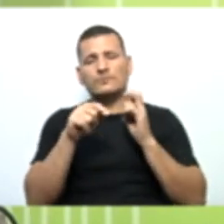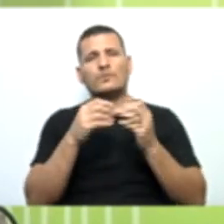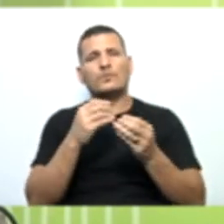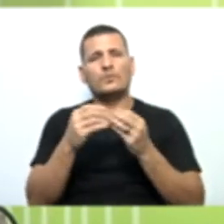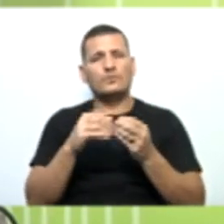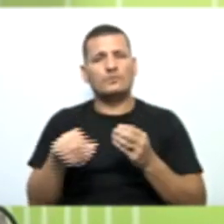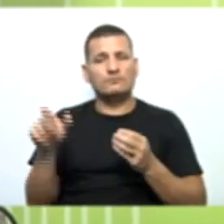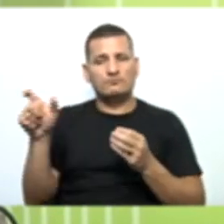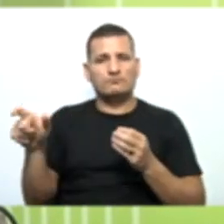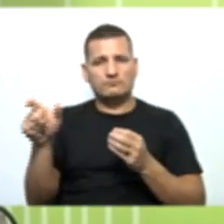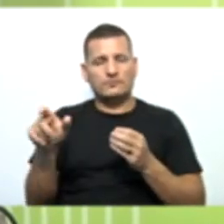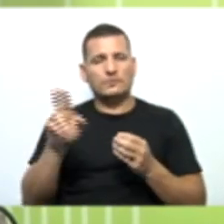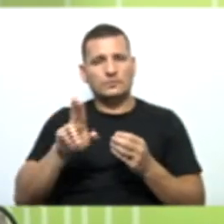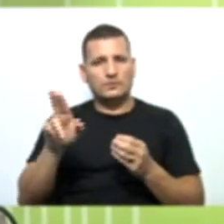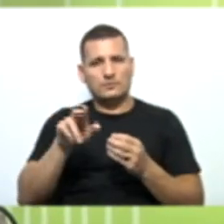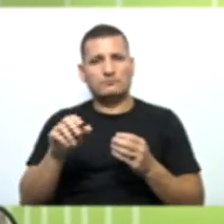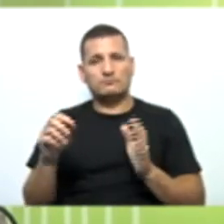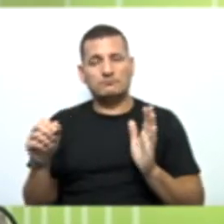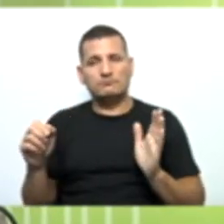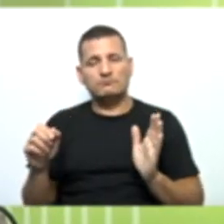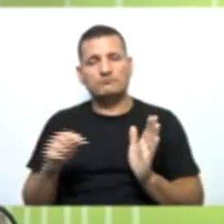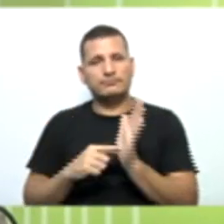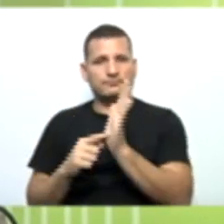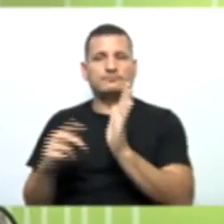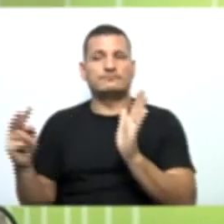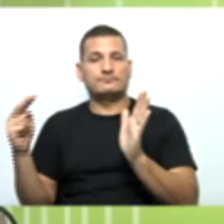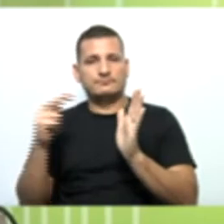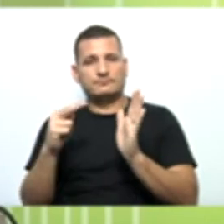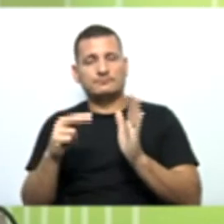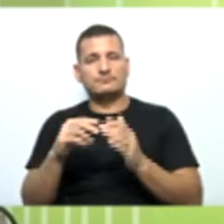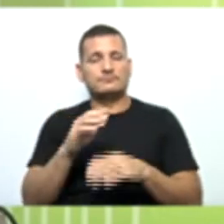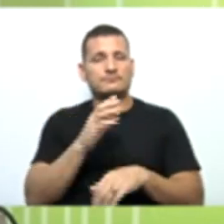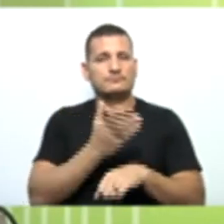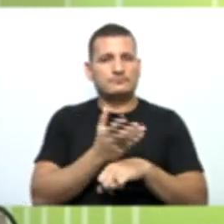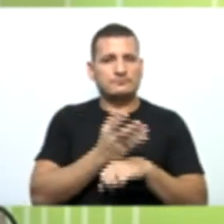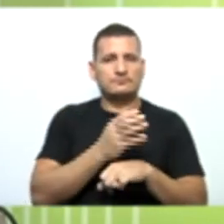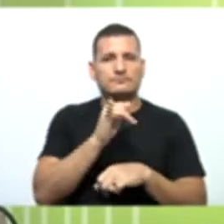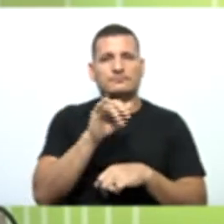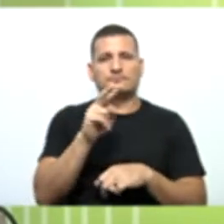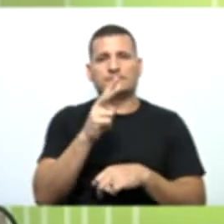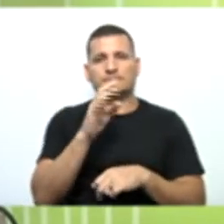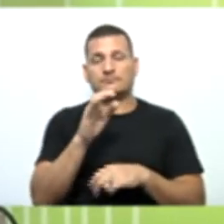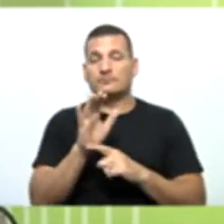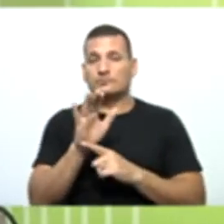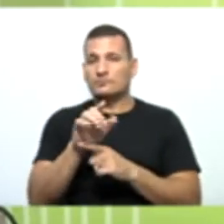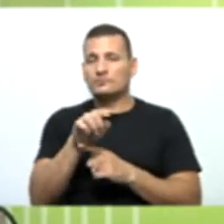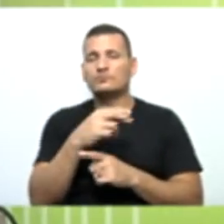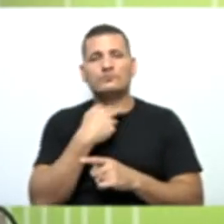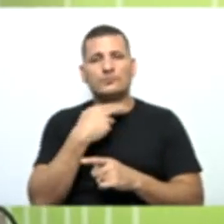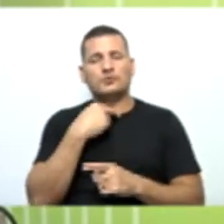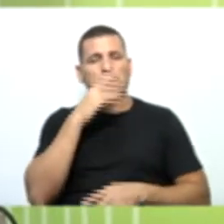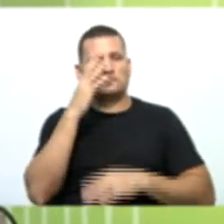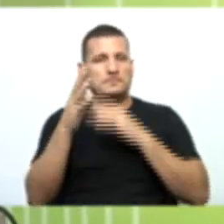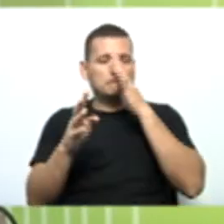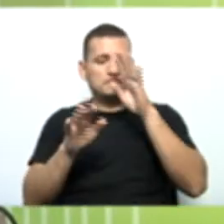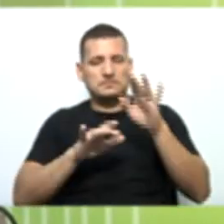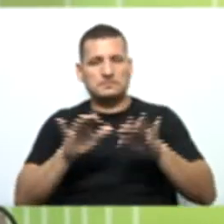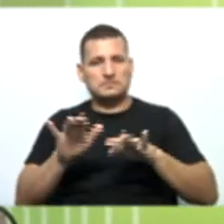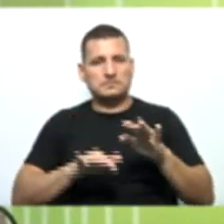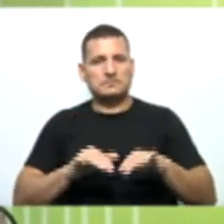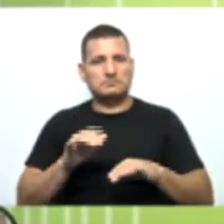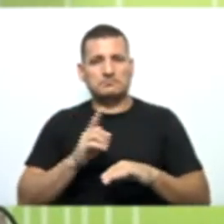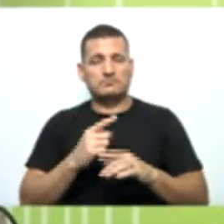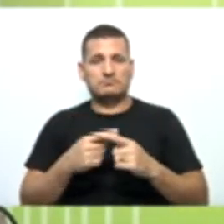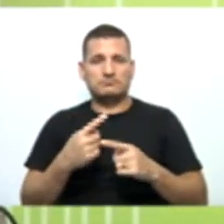com o usuário também, certo? A disciplina de HC mostrou que você não pode desenvolver de qualquer forma, porque todo esse trabalho